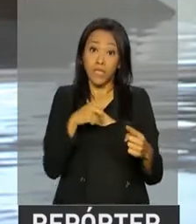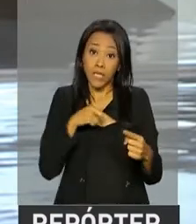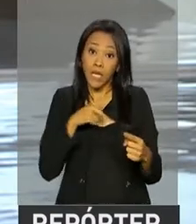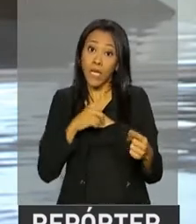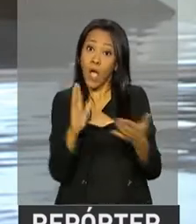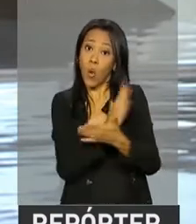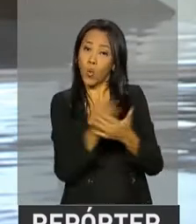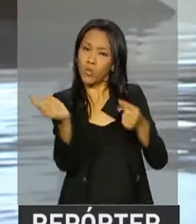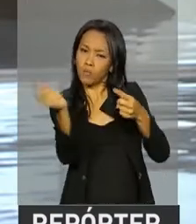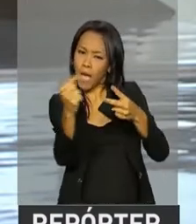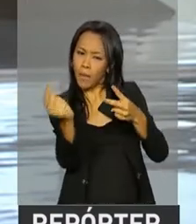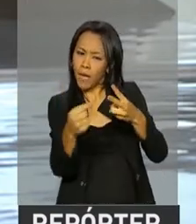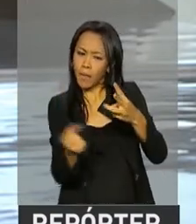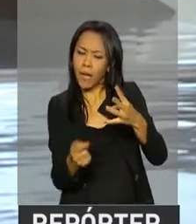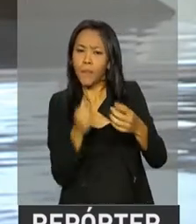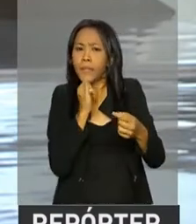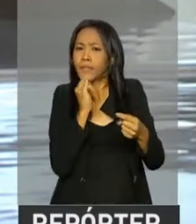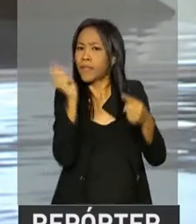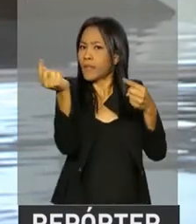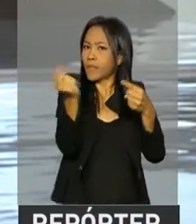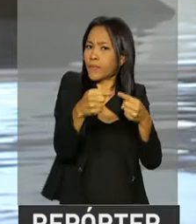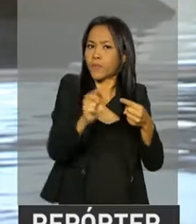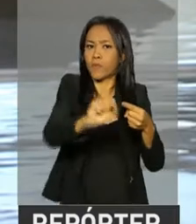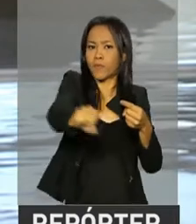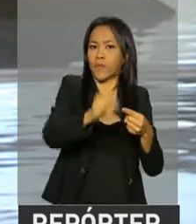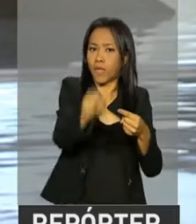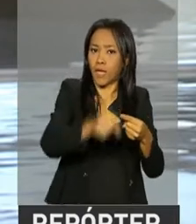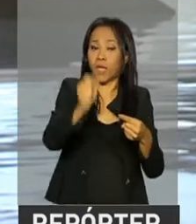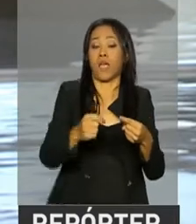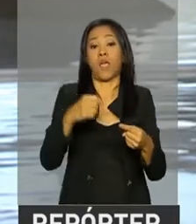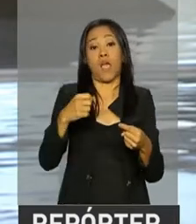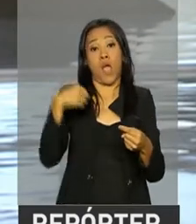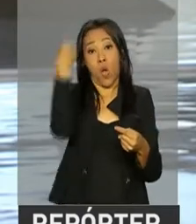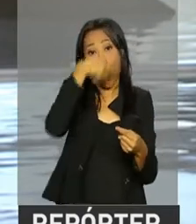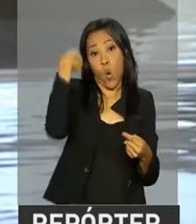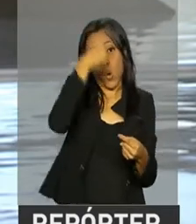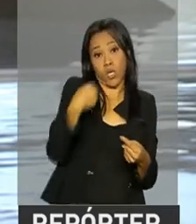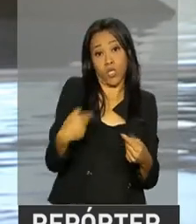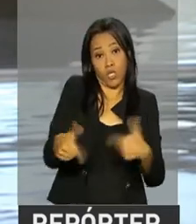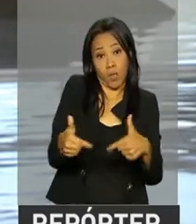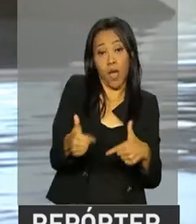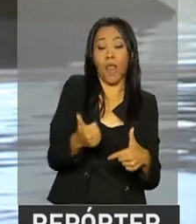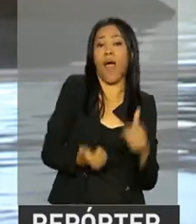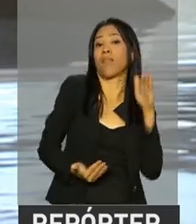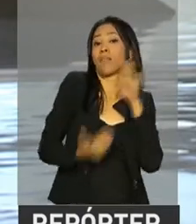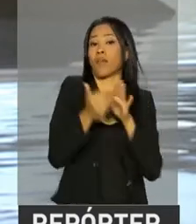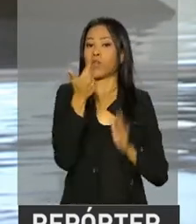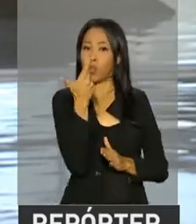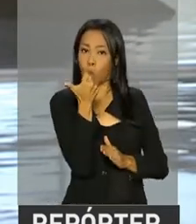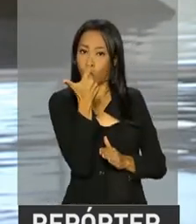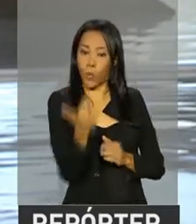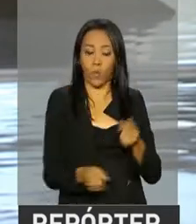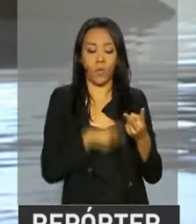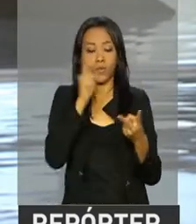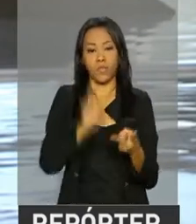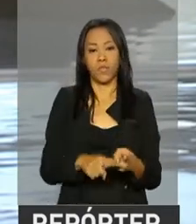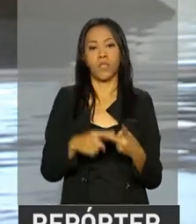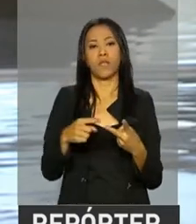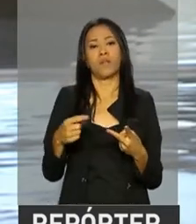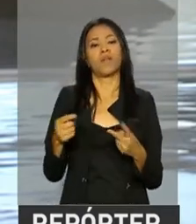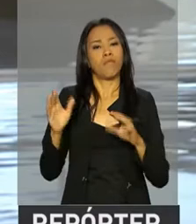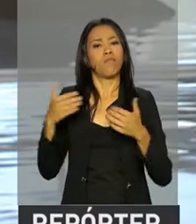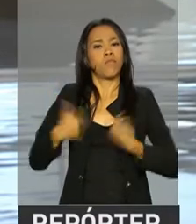específicos como por exemplo a jornada de trabalho de até 12 horas o trabalho de casa